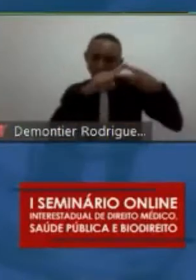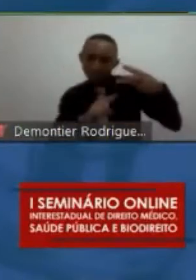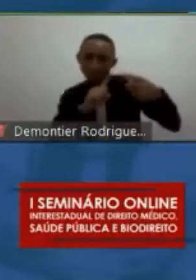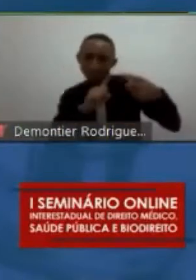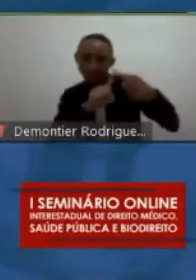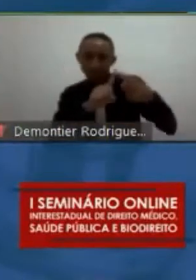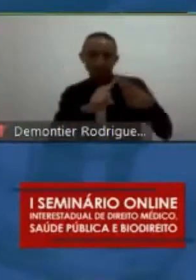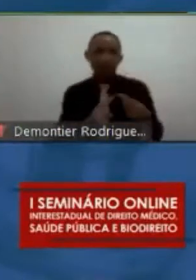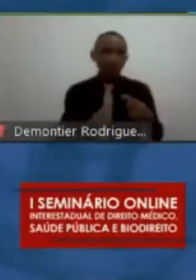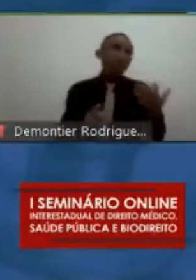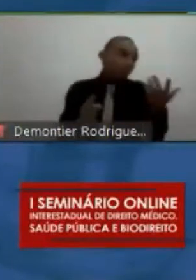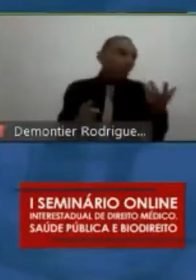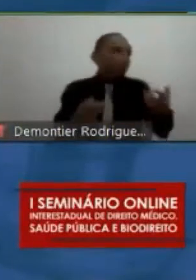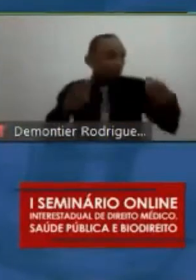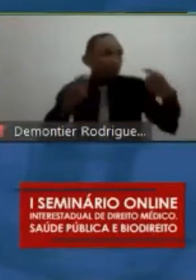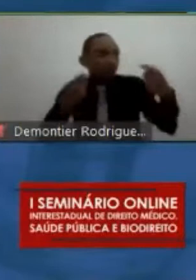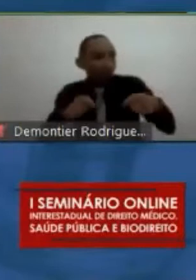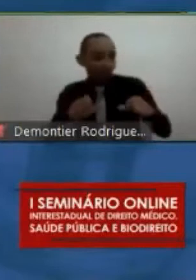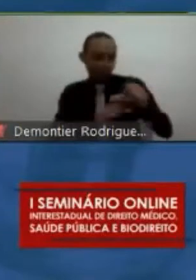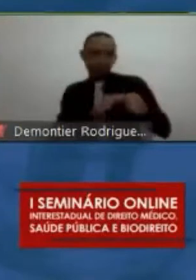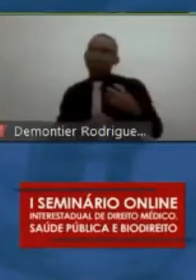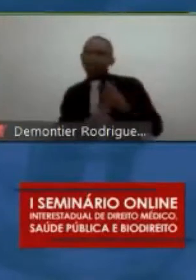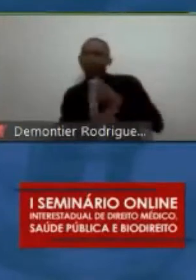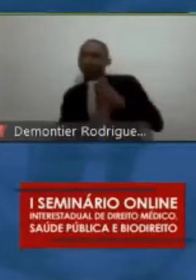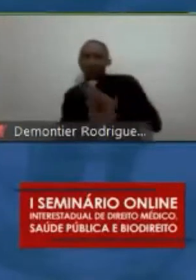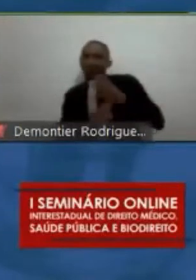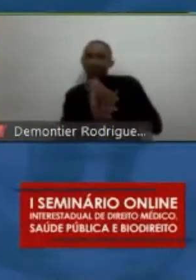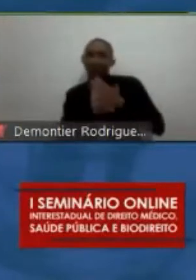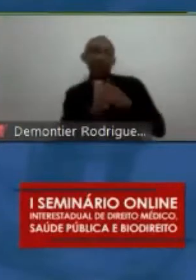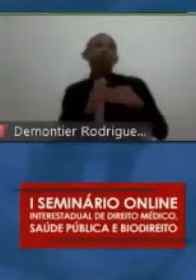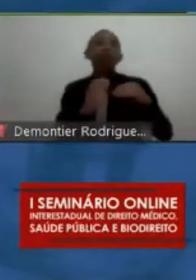você resiste à mudança e você pode se tornar defasado com o